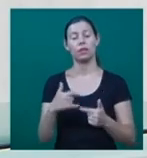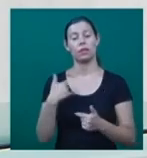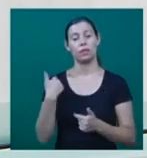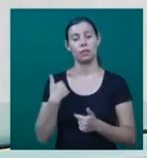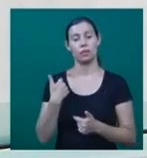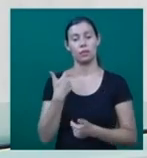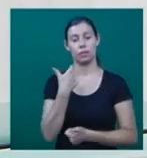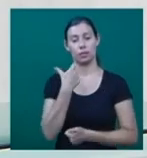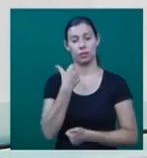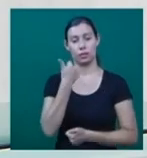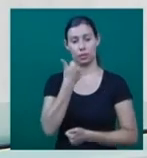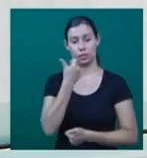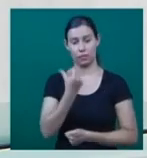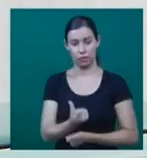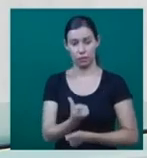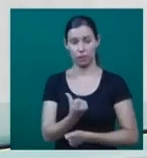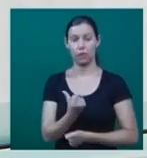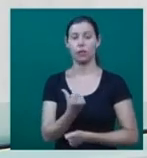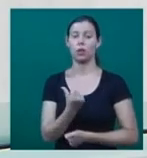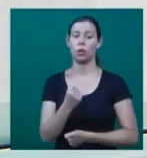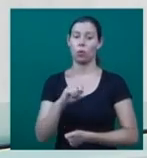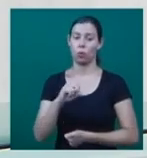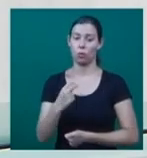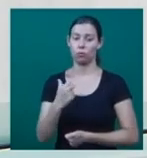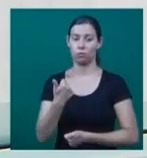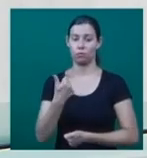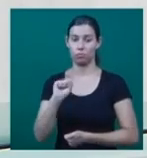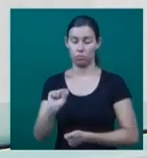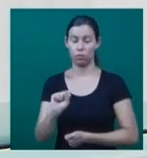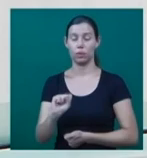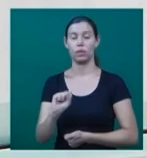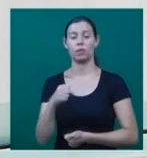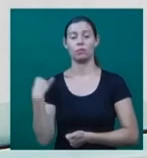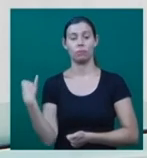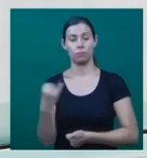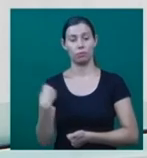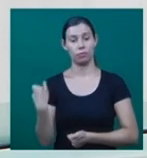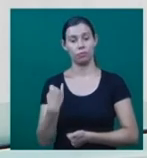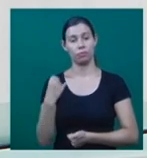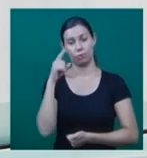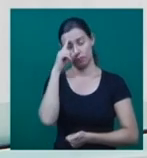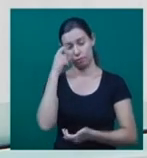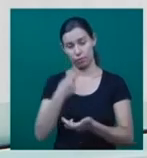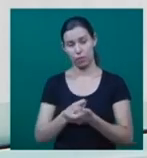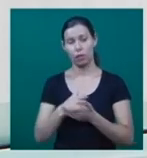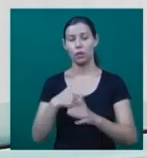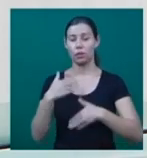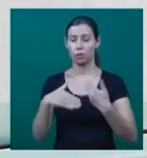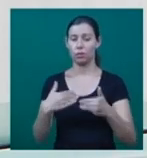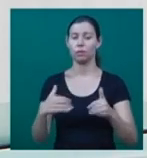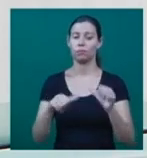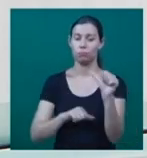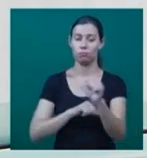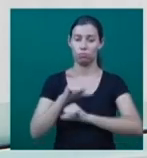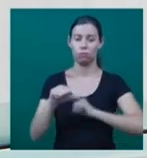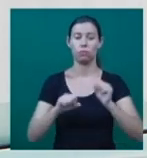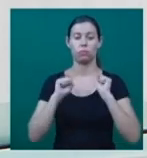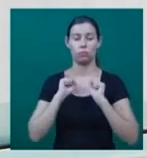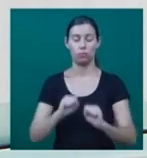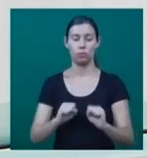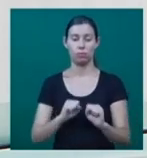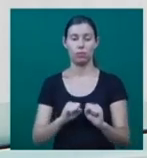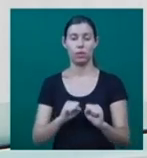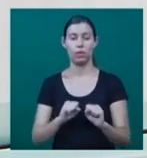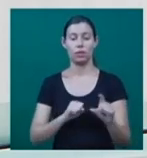geralmente entre os 16 e 18 anos. Uma importante decisão que pode mudar com o passar do tempo. Segundo especialistas, uma